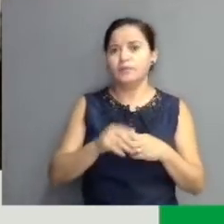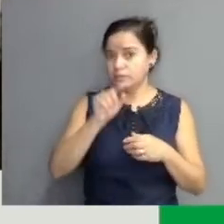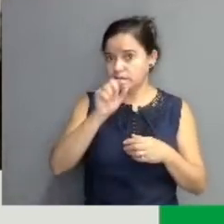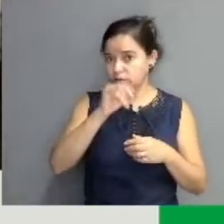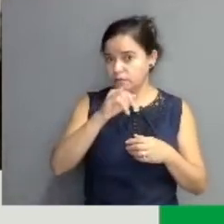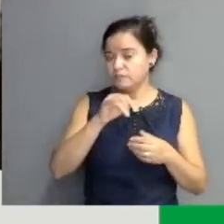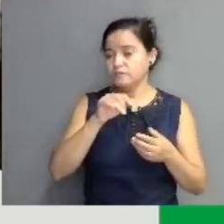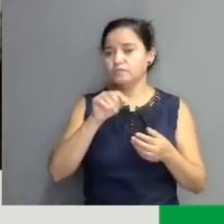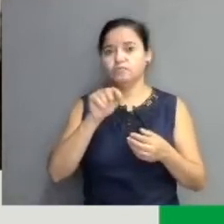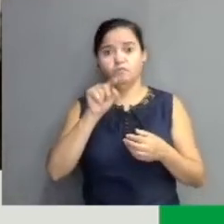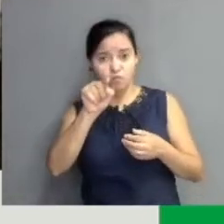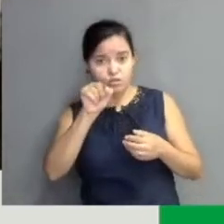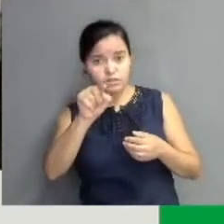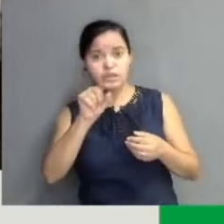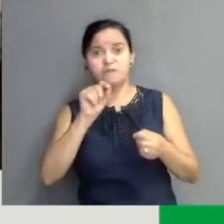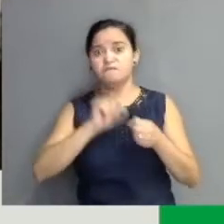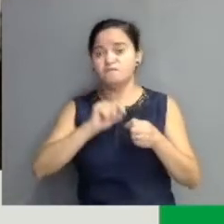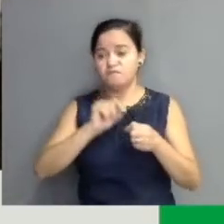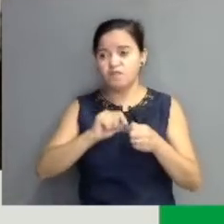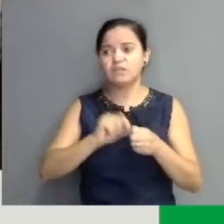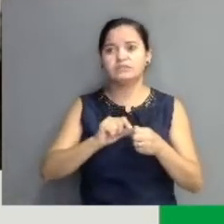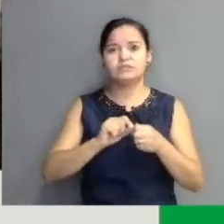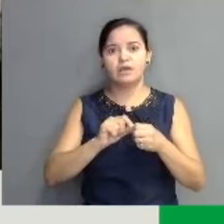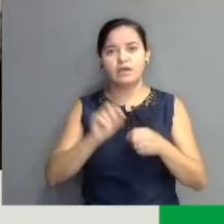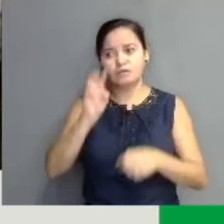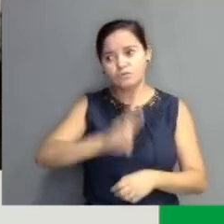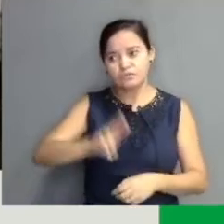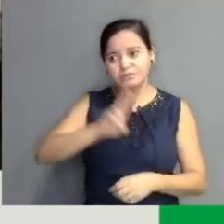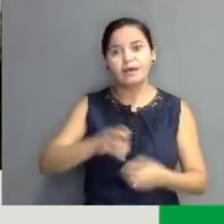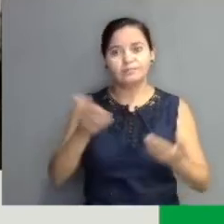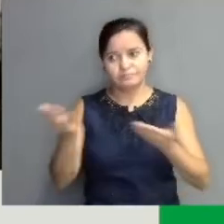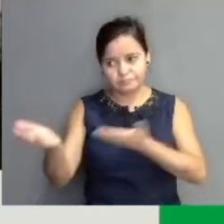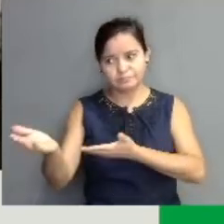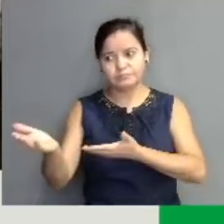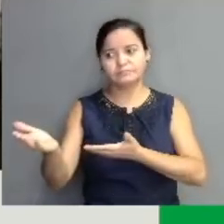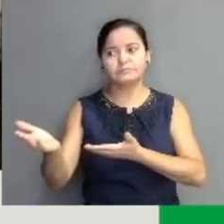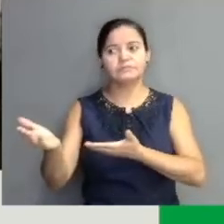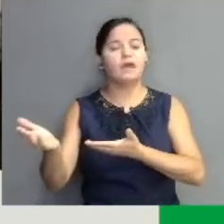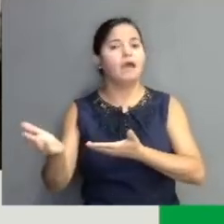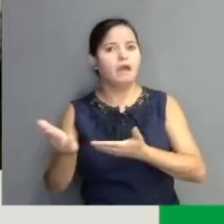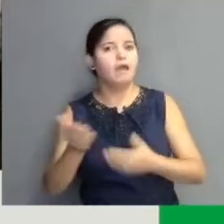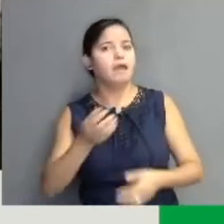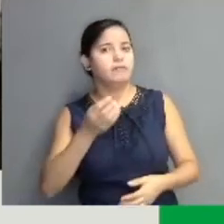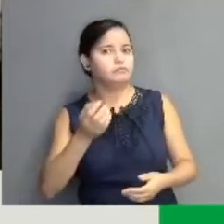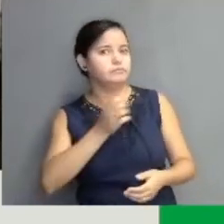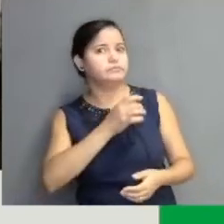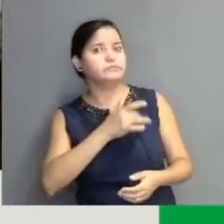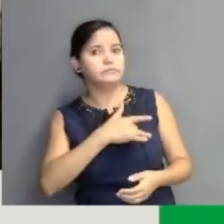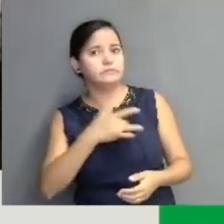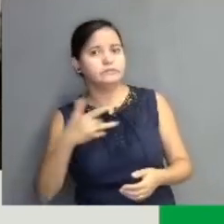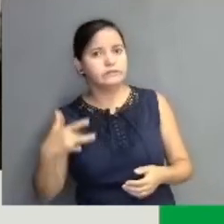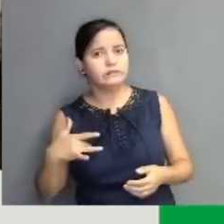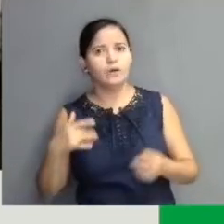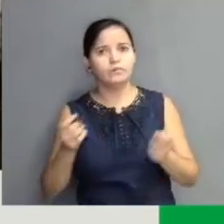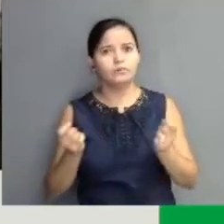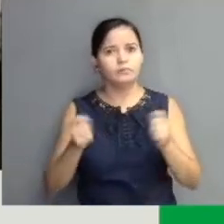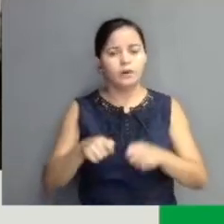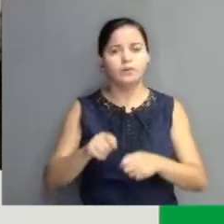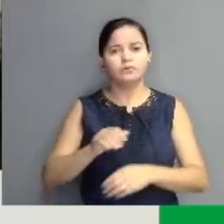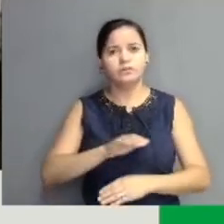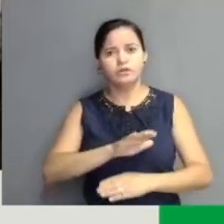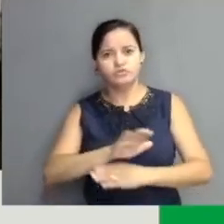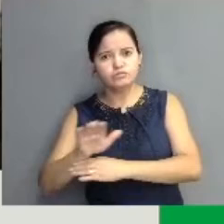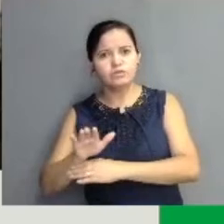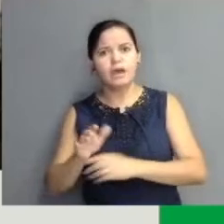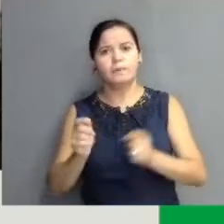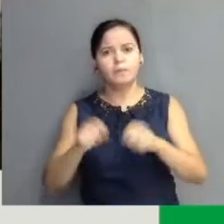fazer isso aqui já gera um impacto extremamente saudável quando a gente fala de lixo orgânico. Desse lixo orgânico que chegando lá no lixão vai se transformar